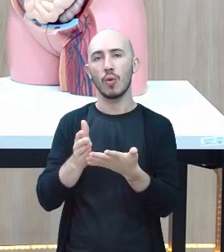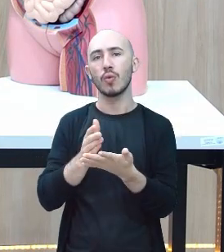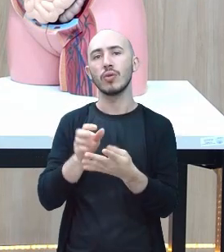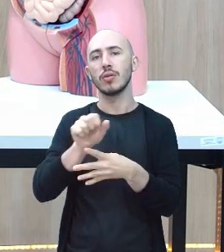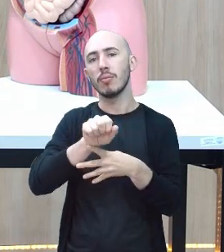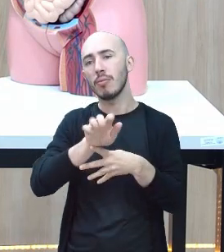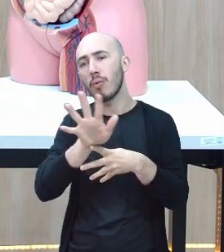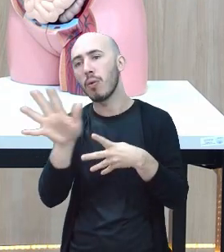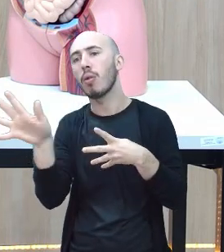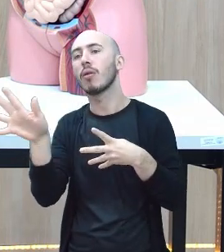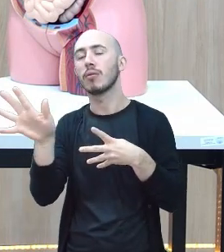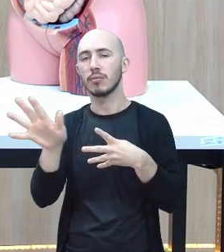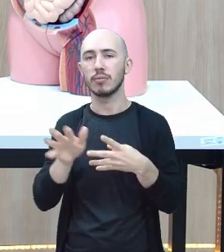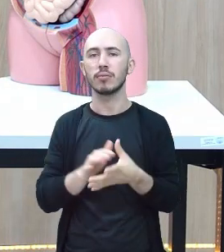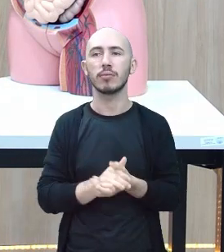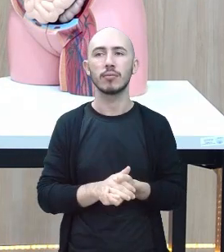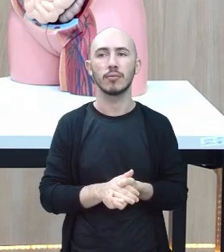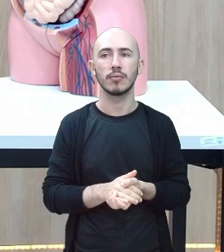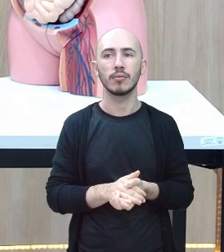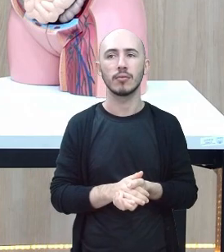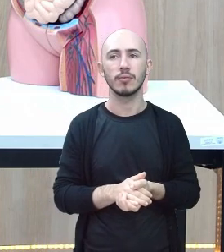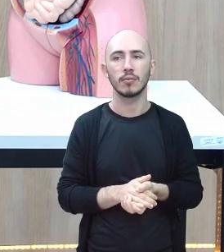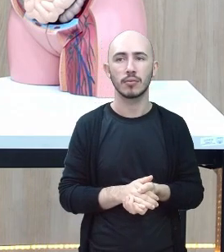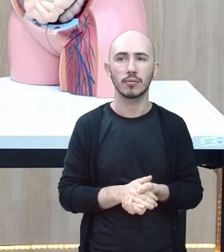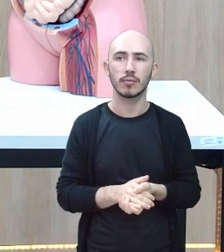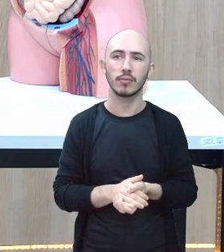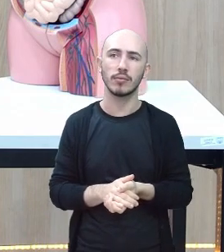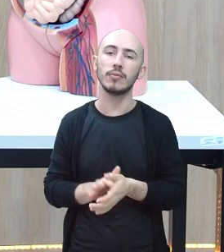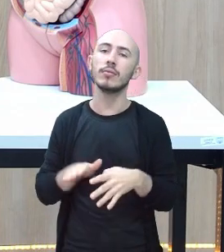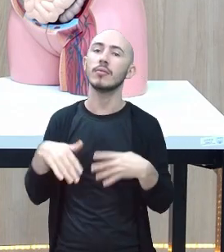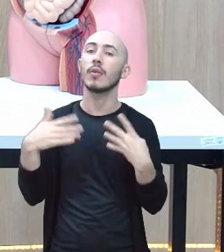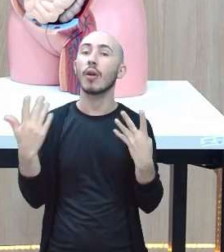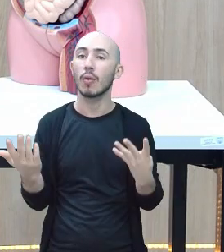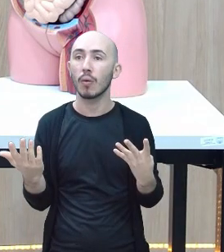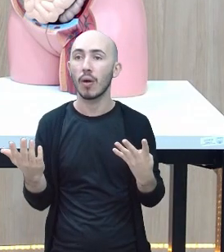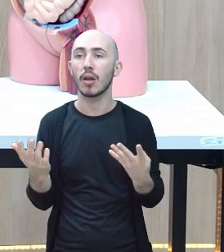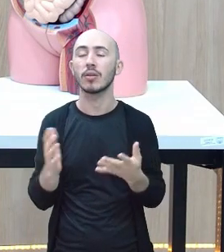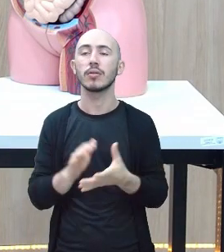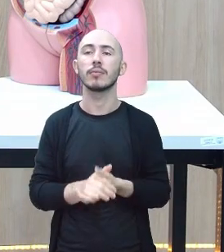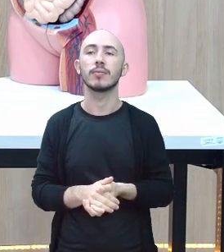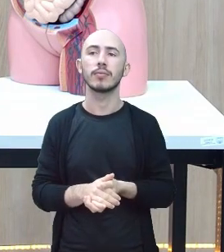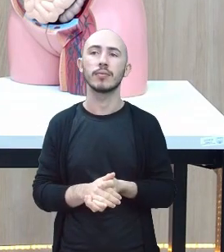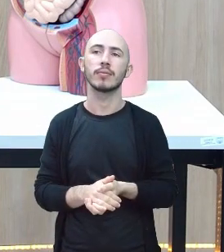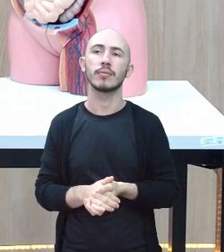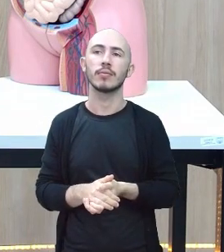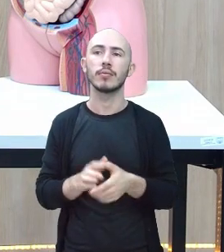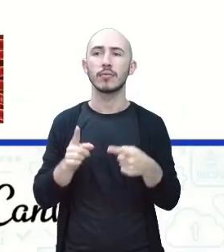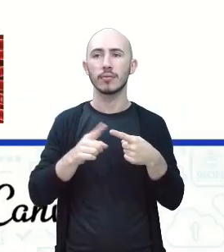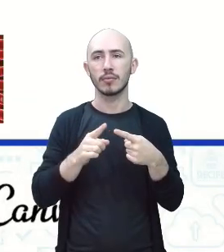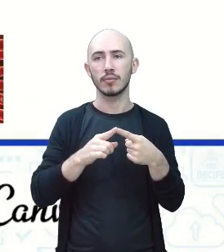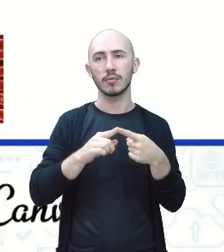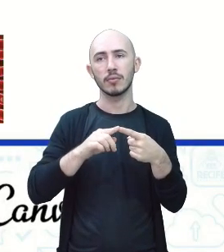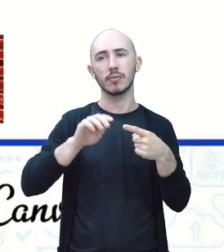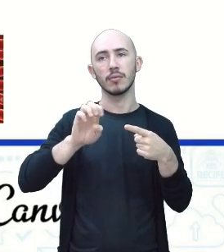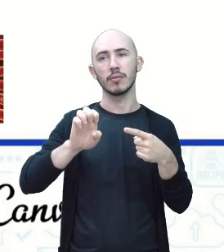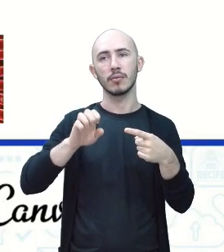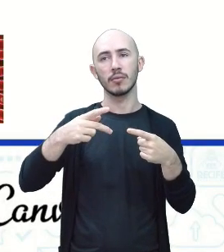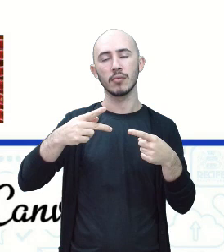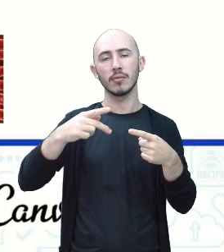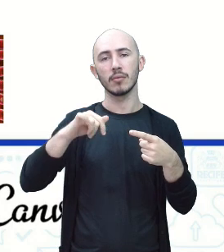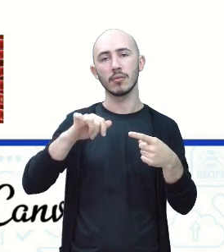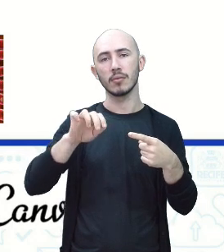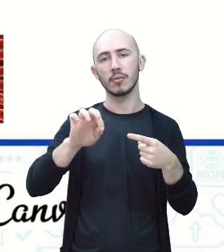dividem. Vamos lá, vamos ver que tecidos são esses. O tecido